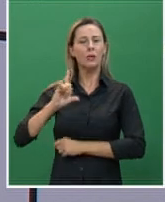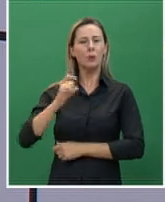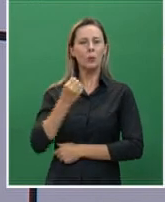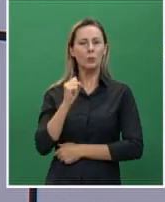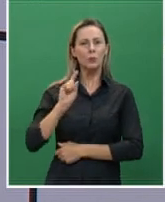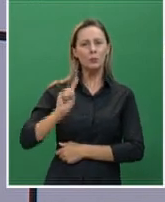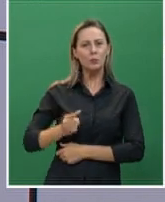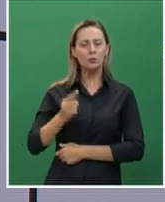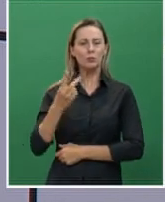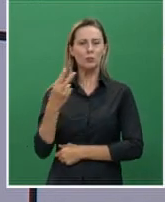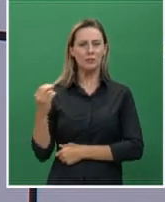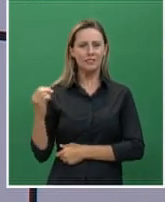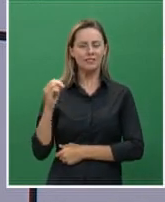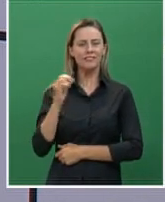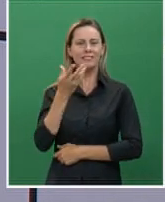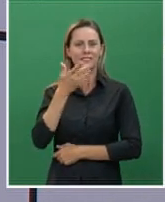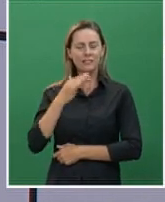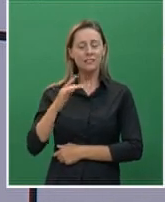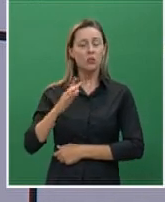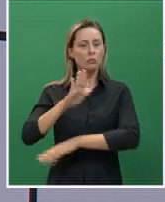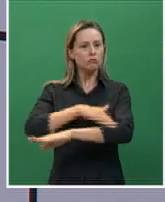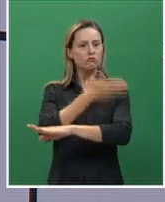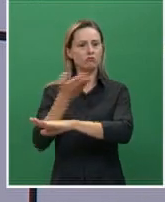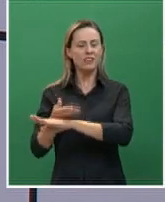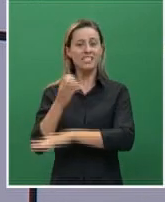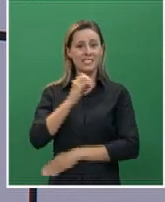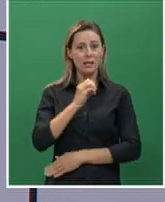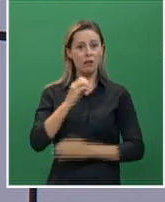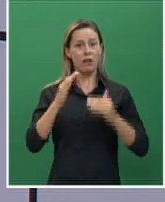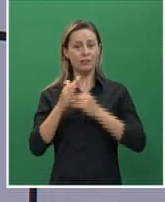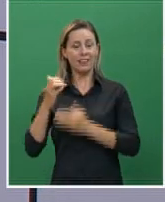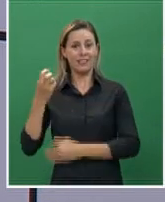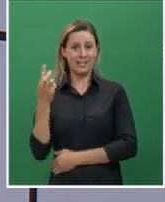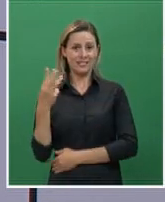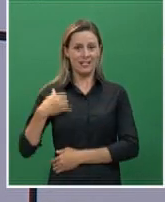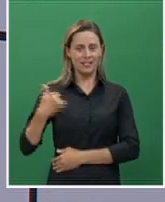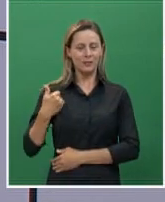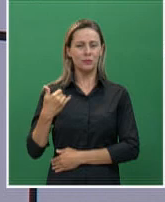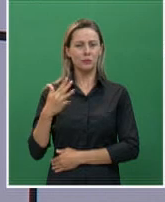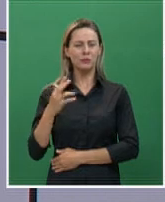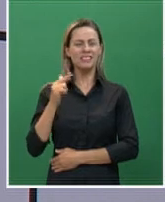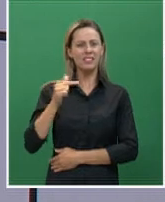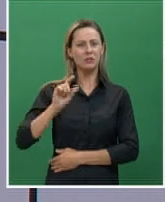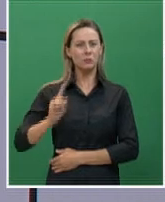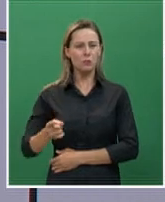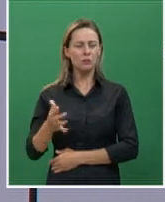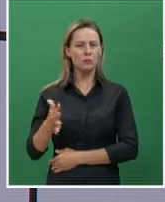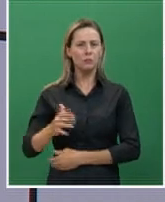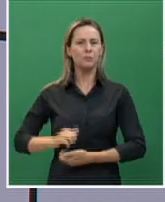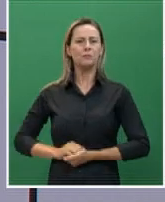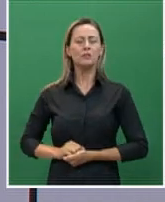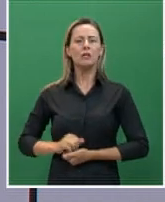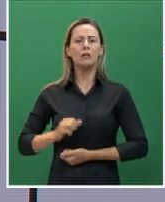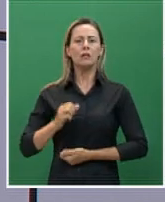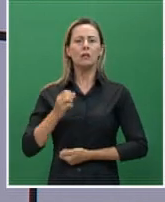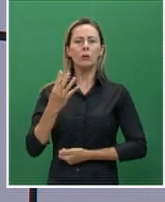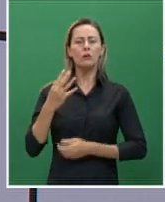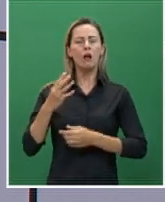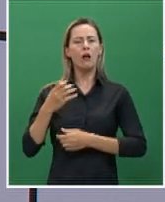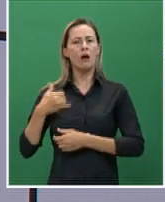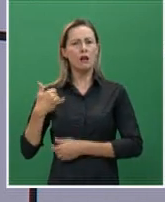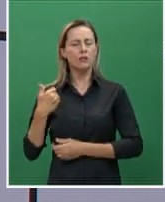oito mil duzentos crianças em período integral de 0 a 3 anos e 7 mil de 45 anos no período de meio expediente